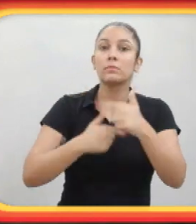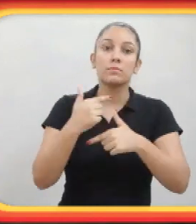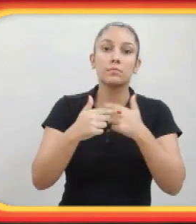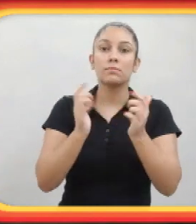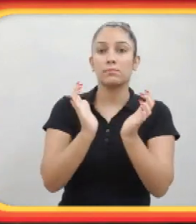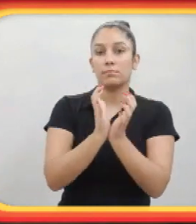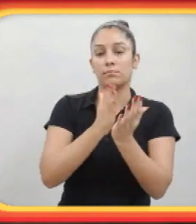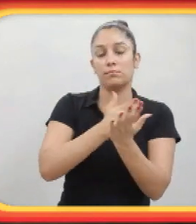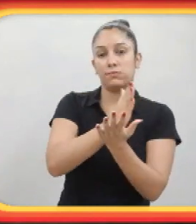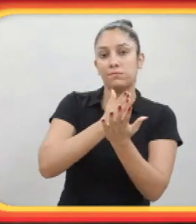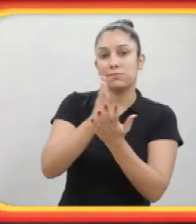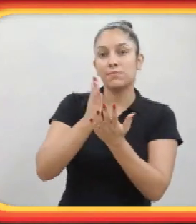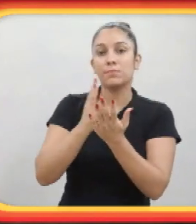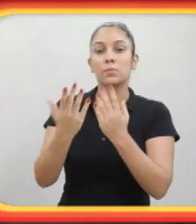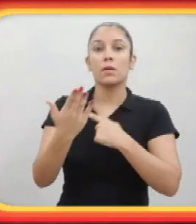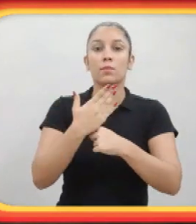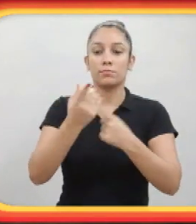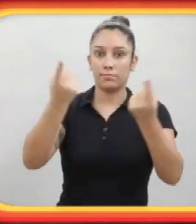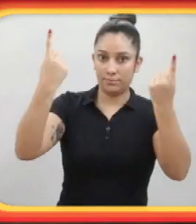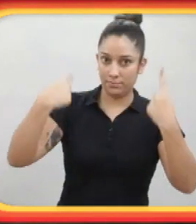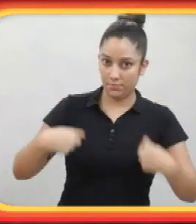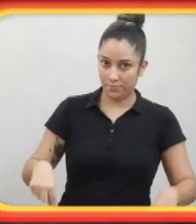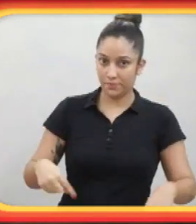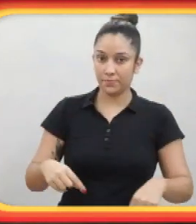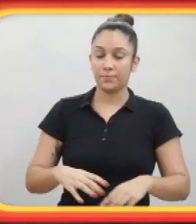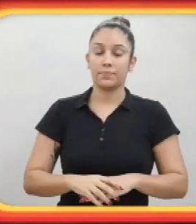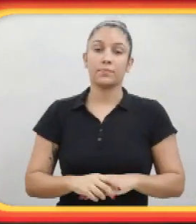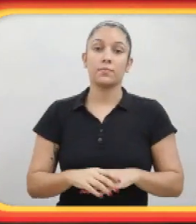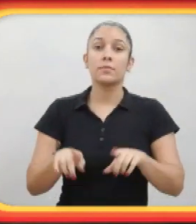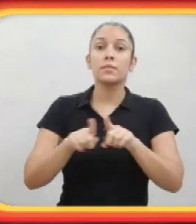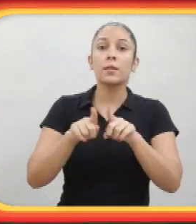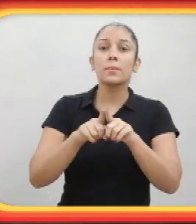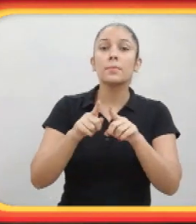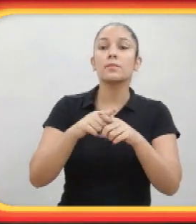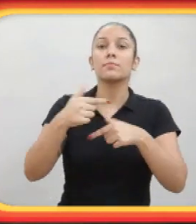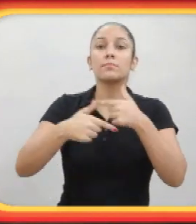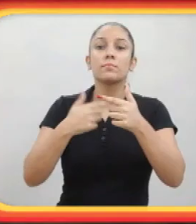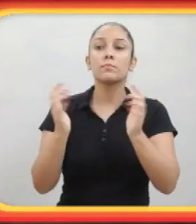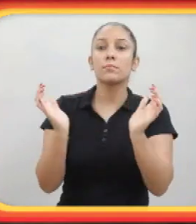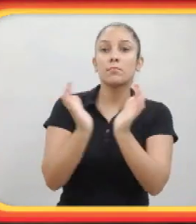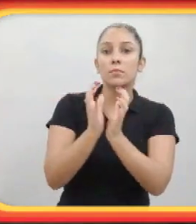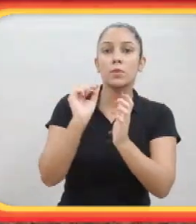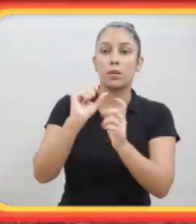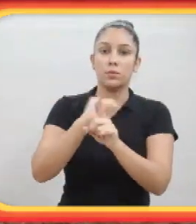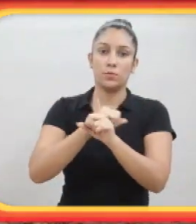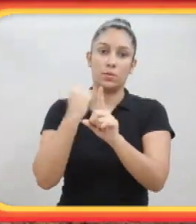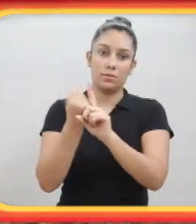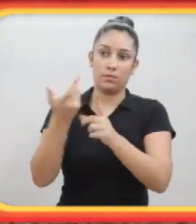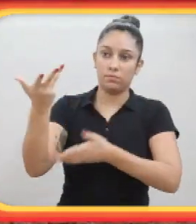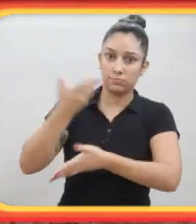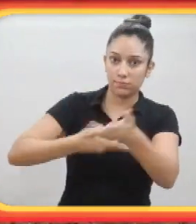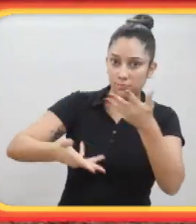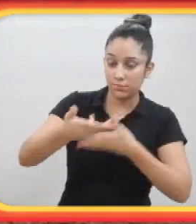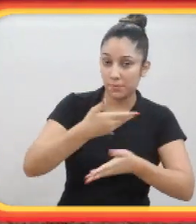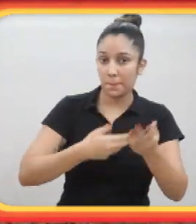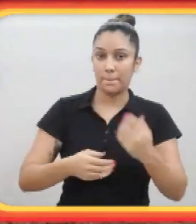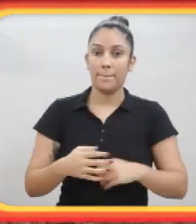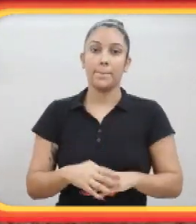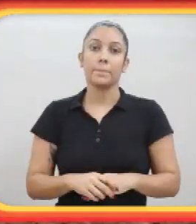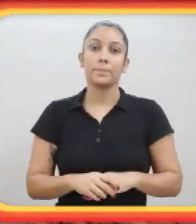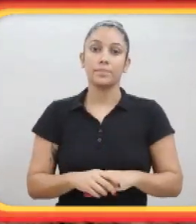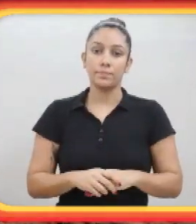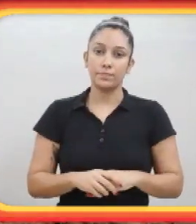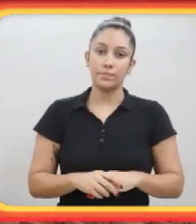né, no piso, a gente faz sons, a gente trabalha a comunicação. Eu digo que